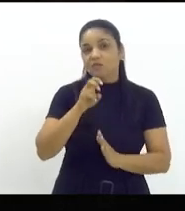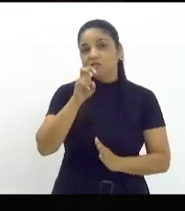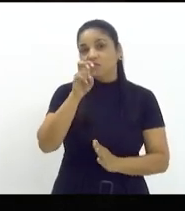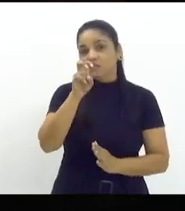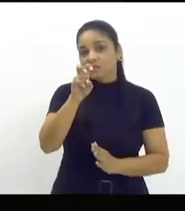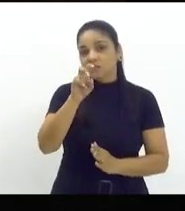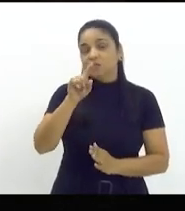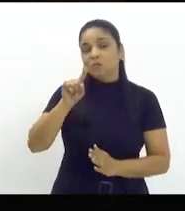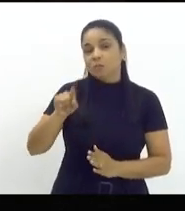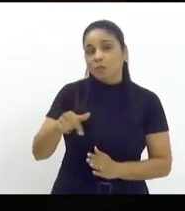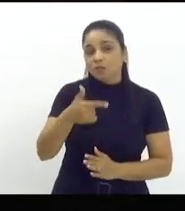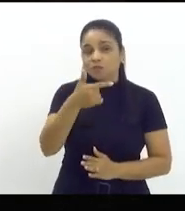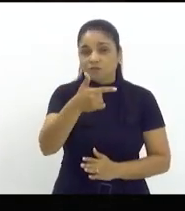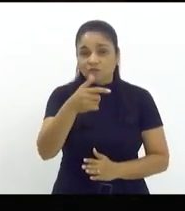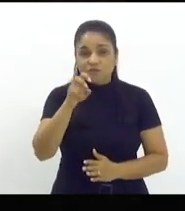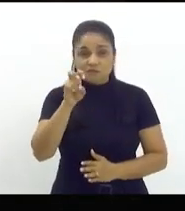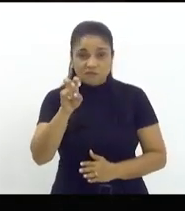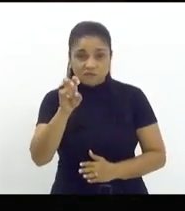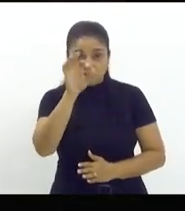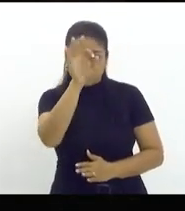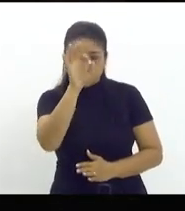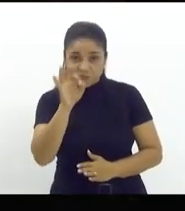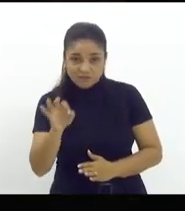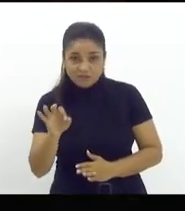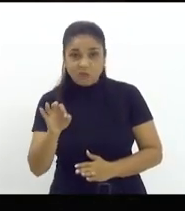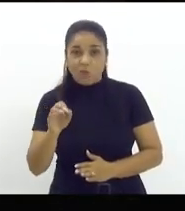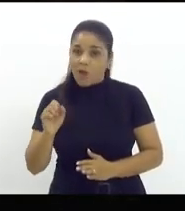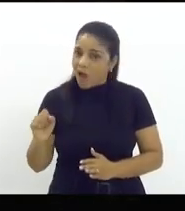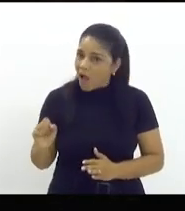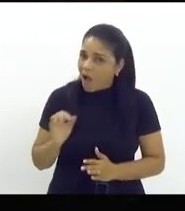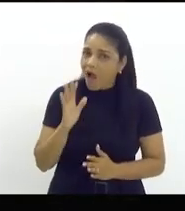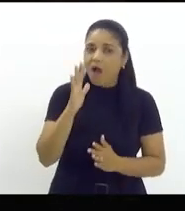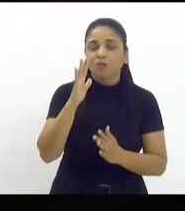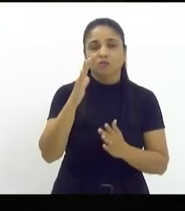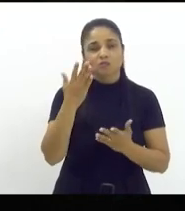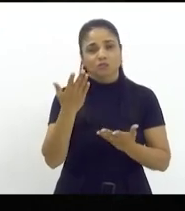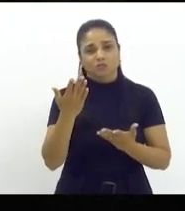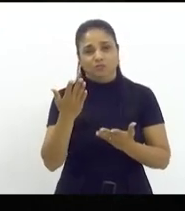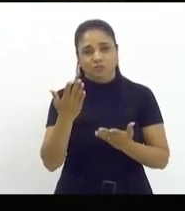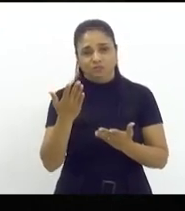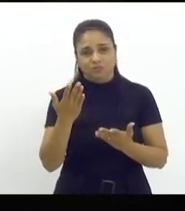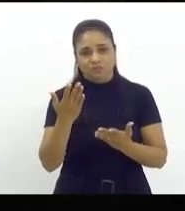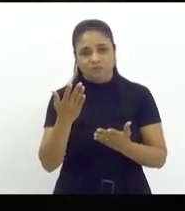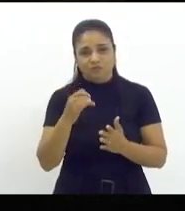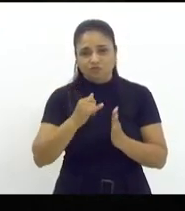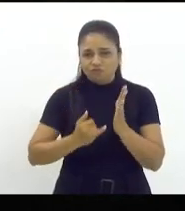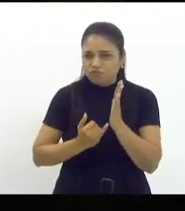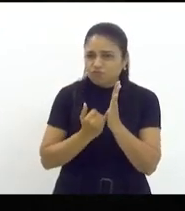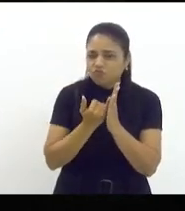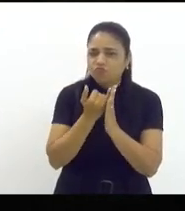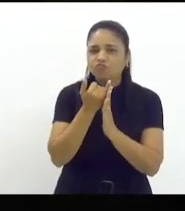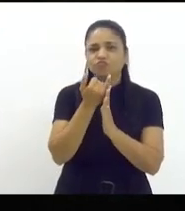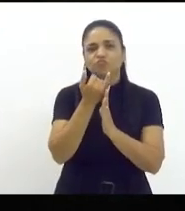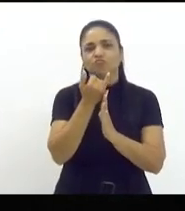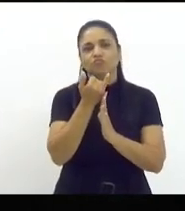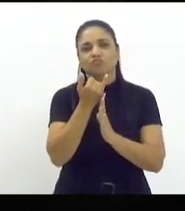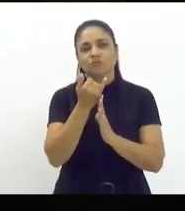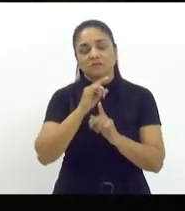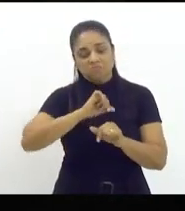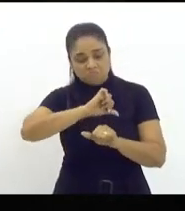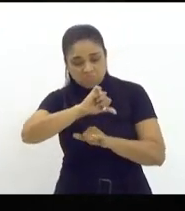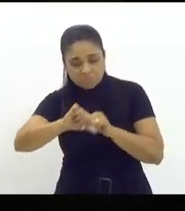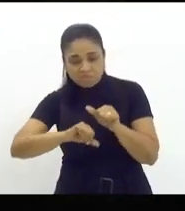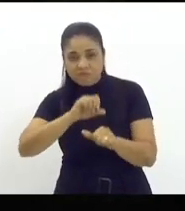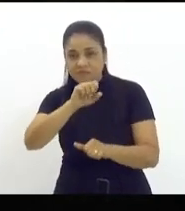5 e 25 aproximadamente é muito alto Ainda te juro Real porque se você quiser transformar isso em taxa